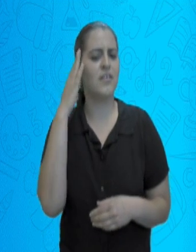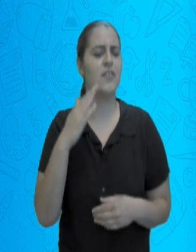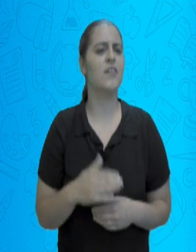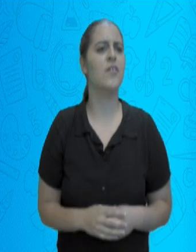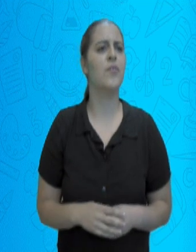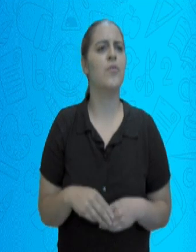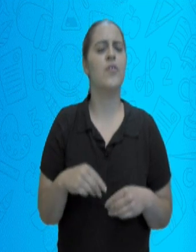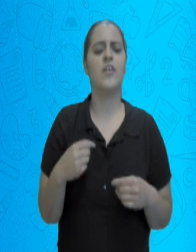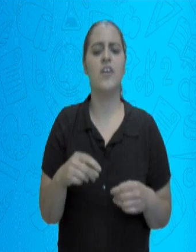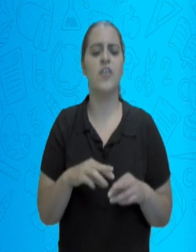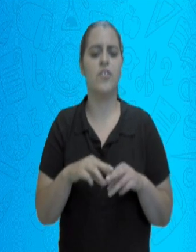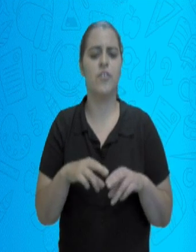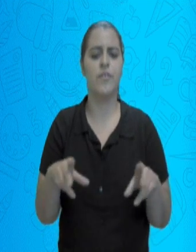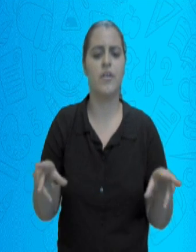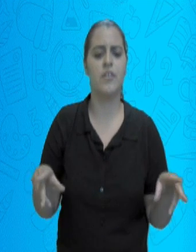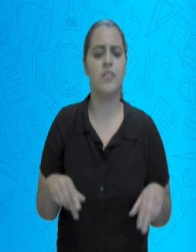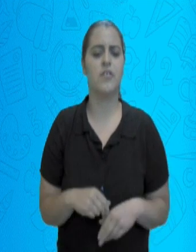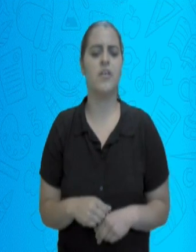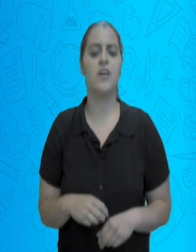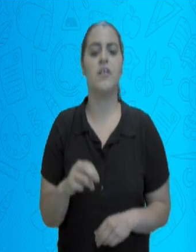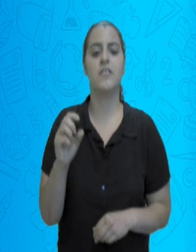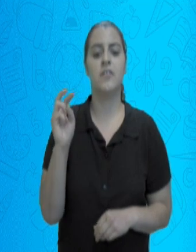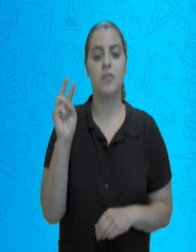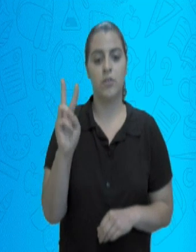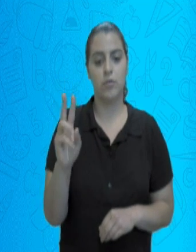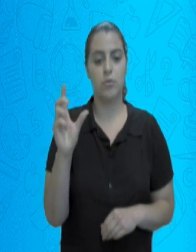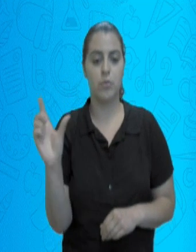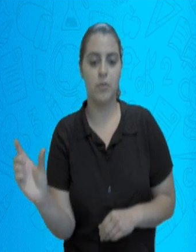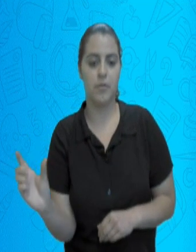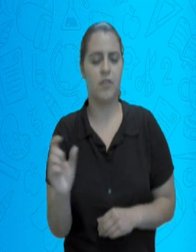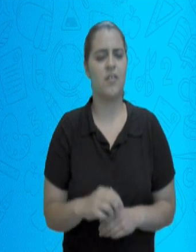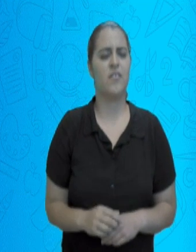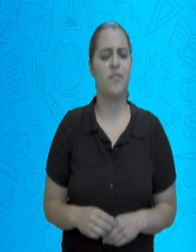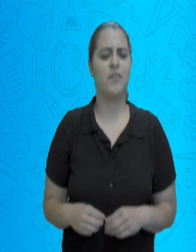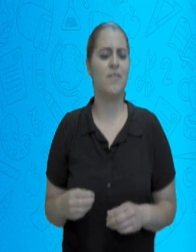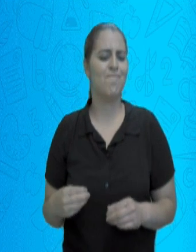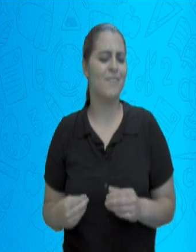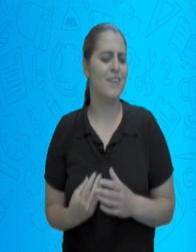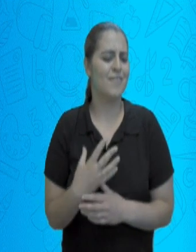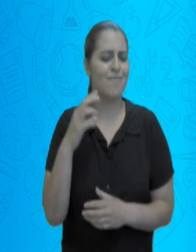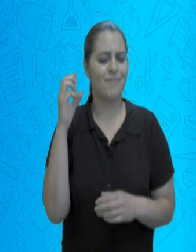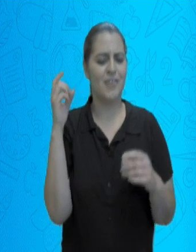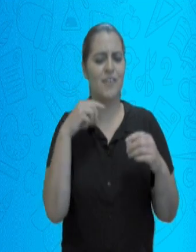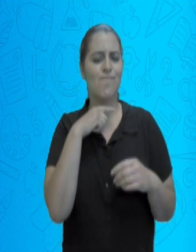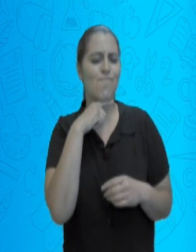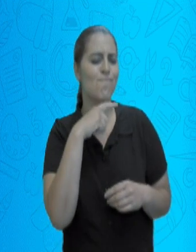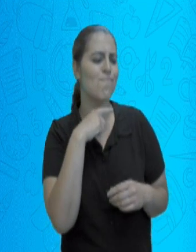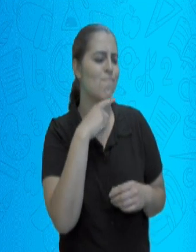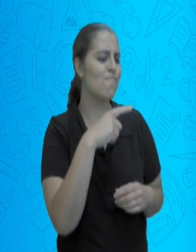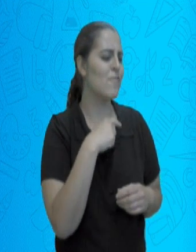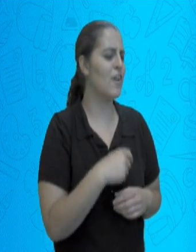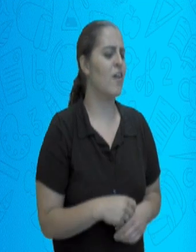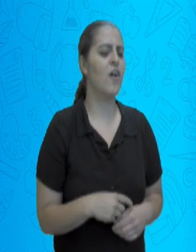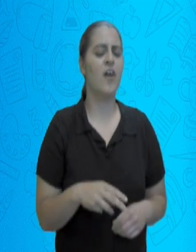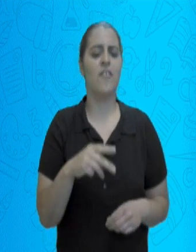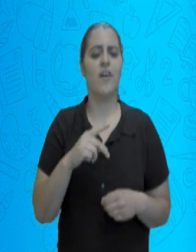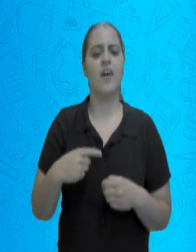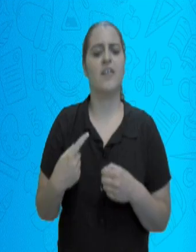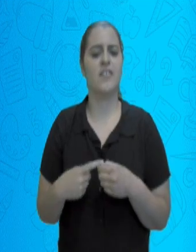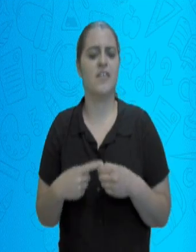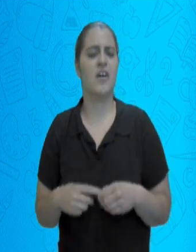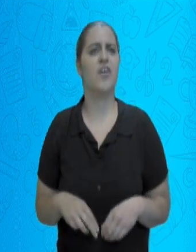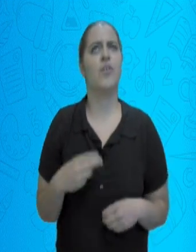entender e diferenciar essas duas palavras que geram muitas dúvidas. Então, hora a gente fala cidade, hora a gente